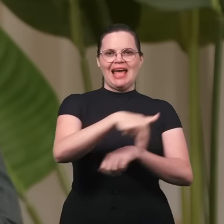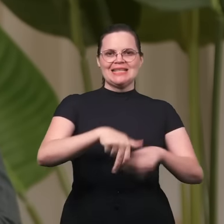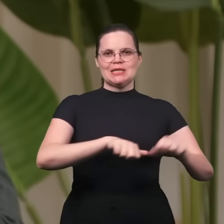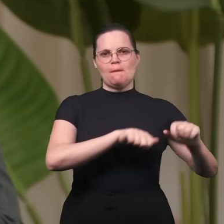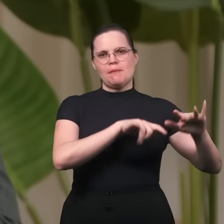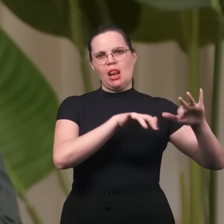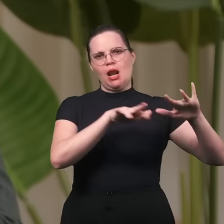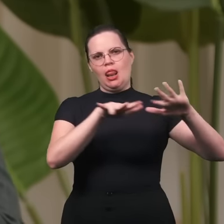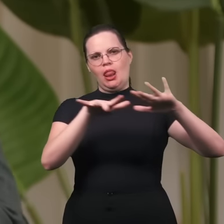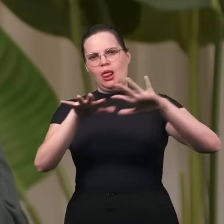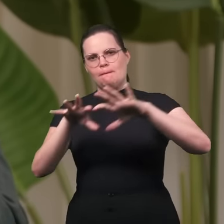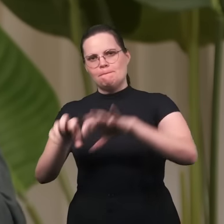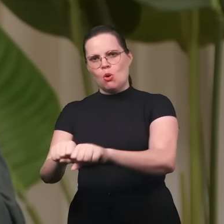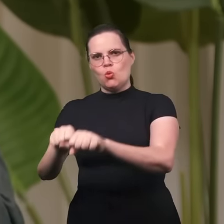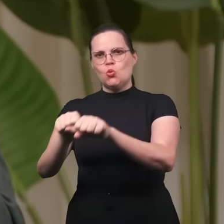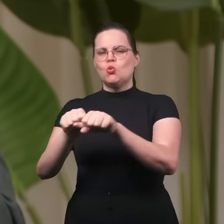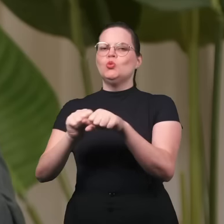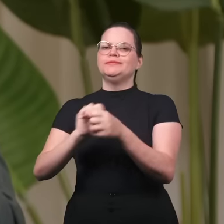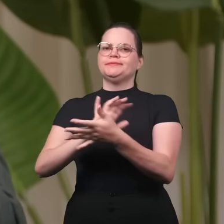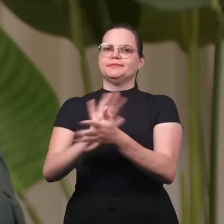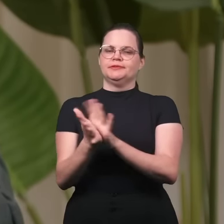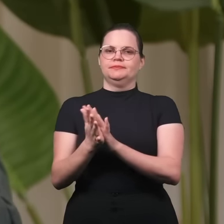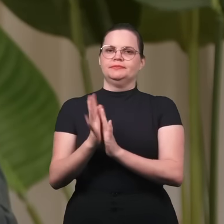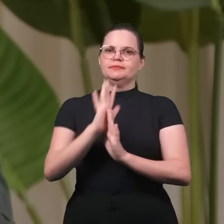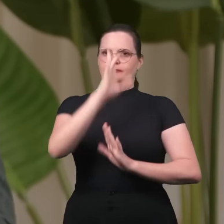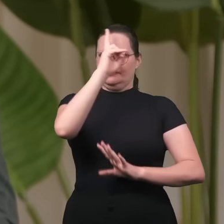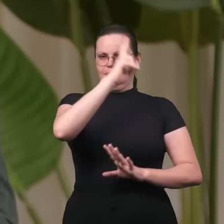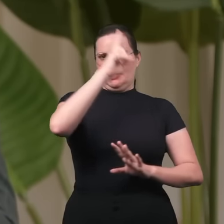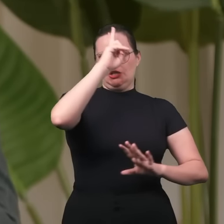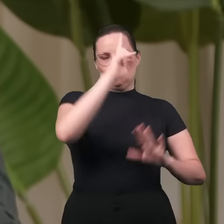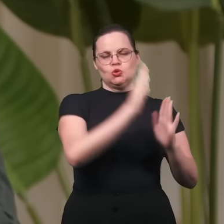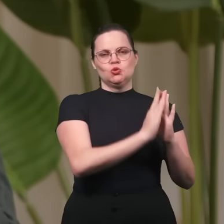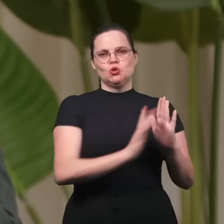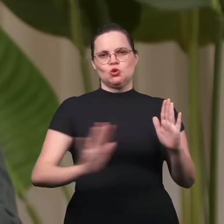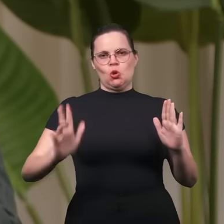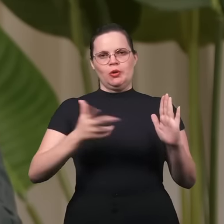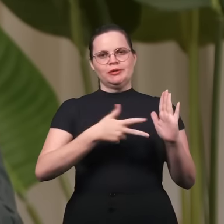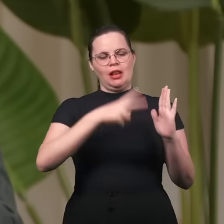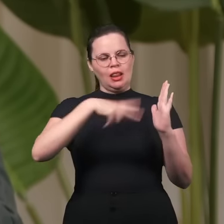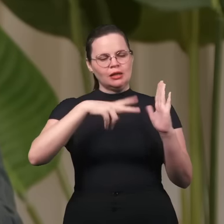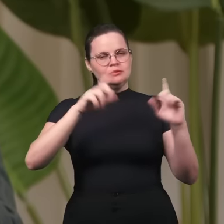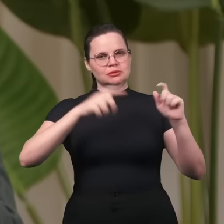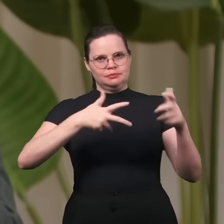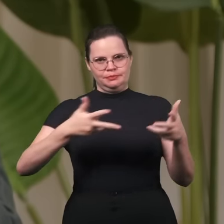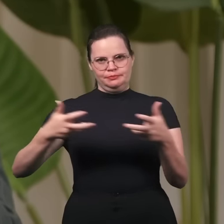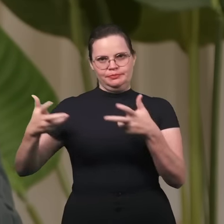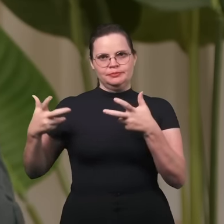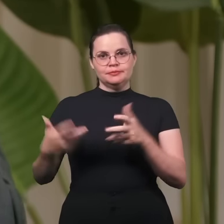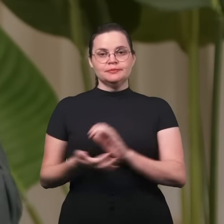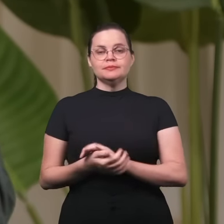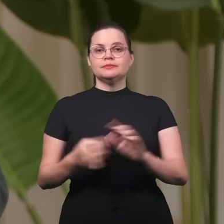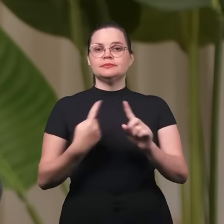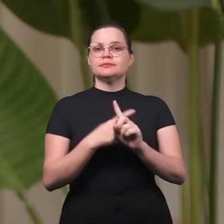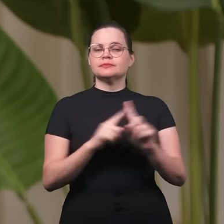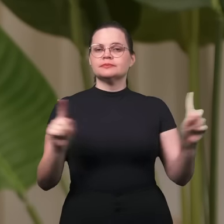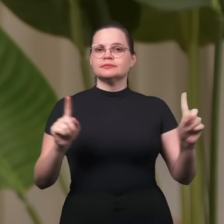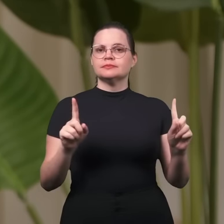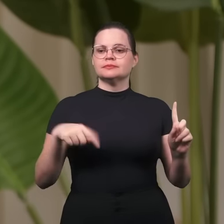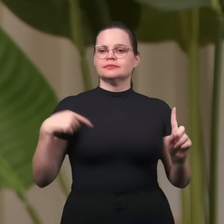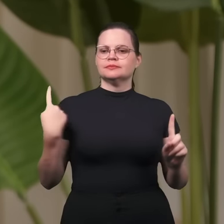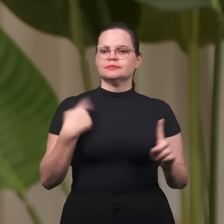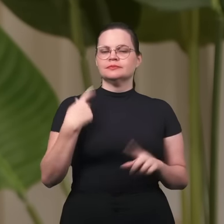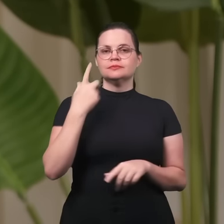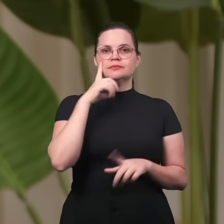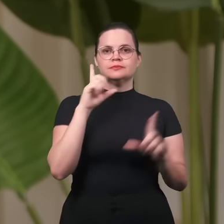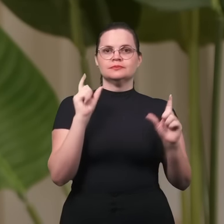história, né? E então você vê assim que realmente tanto aquilo que é